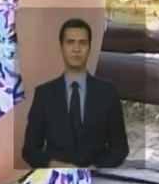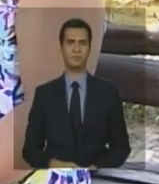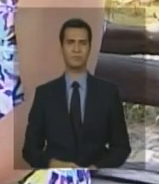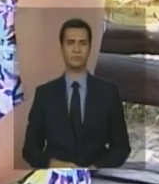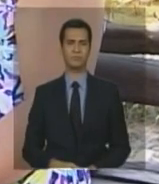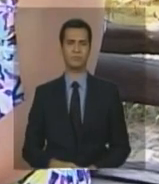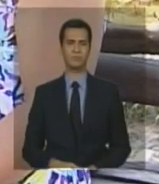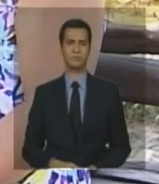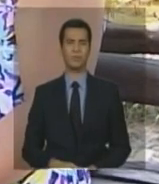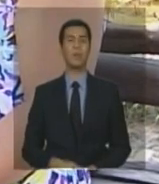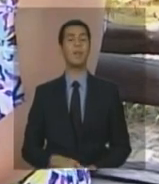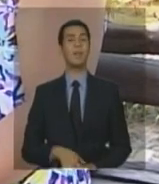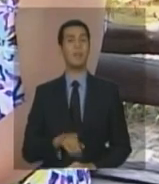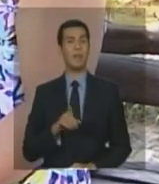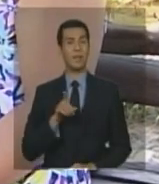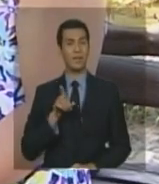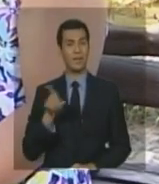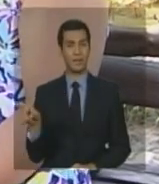E do coração também, né?